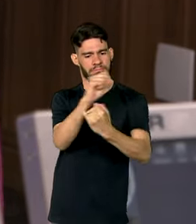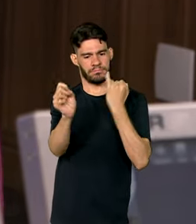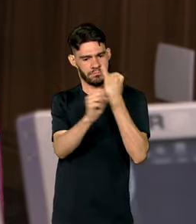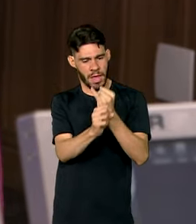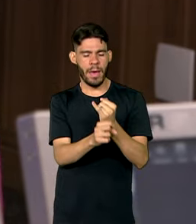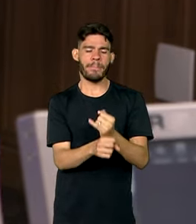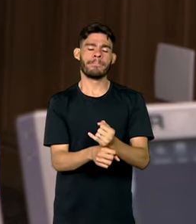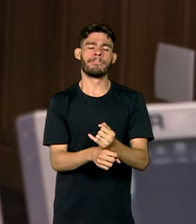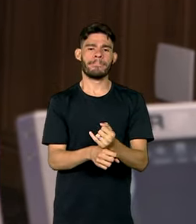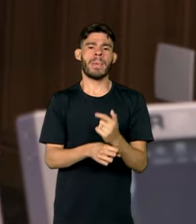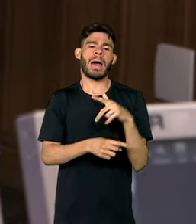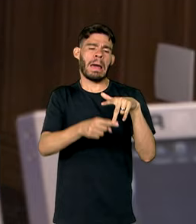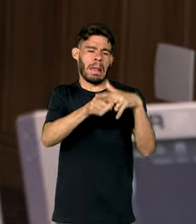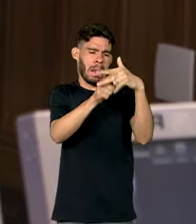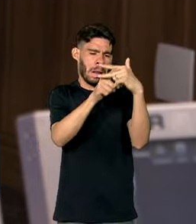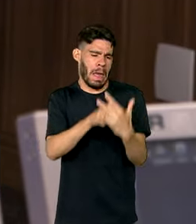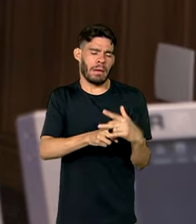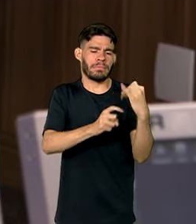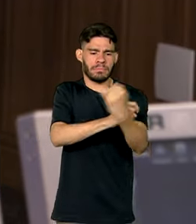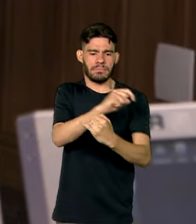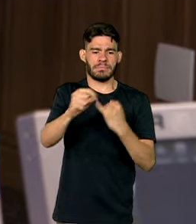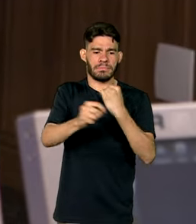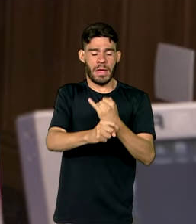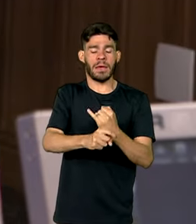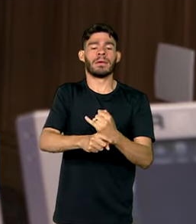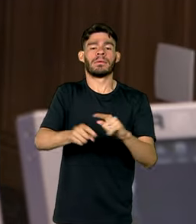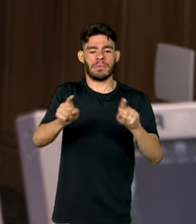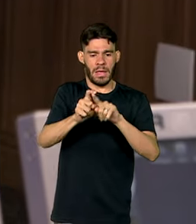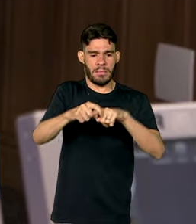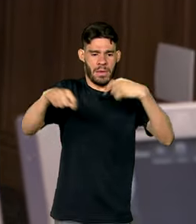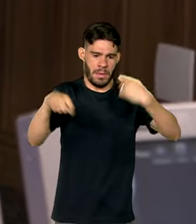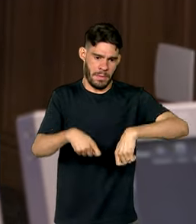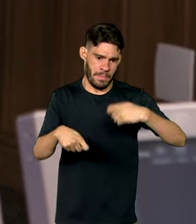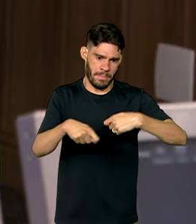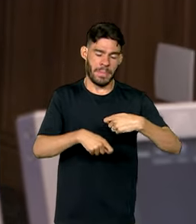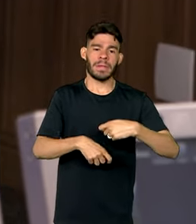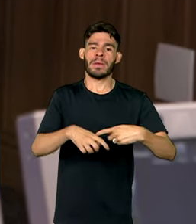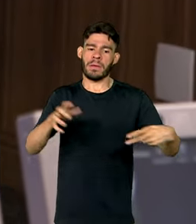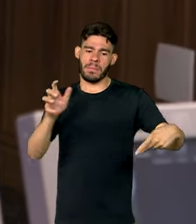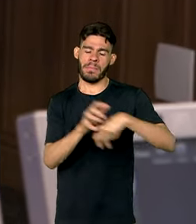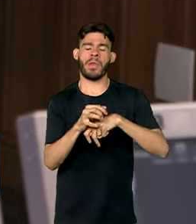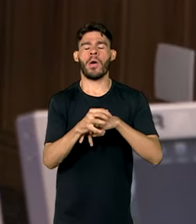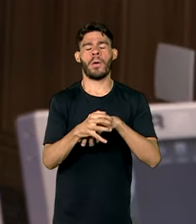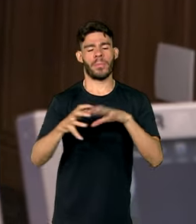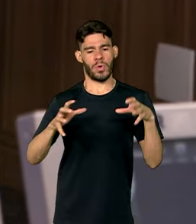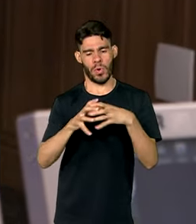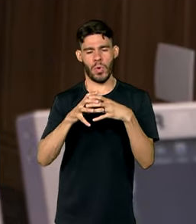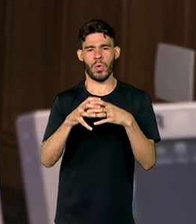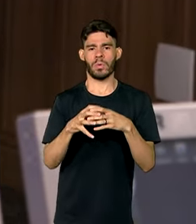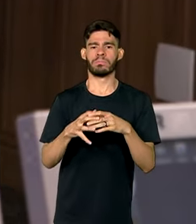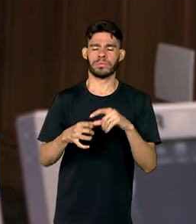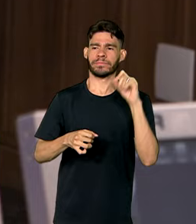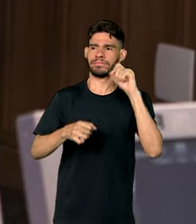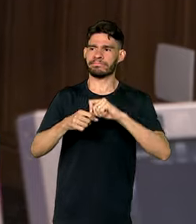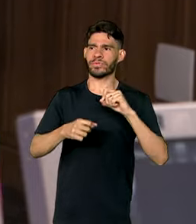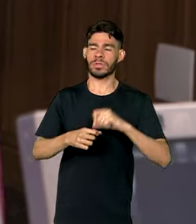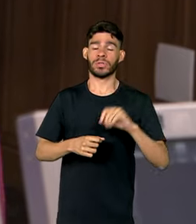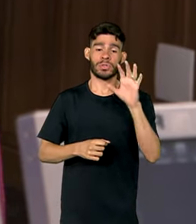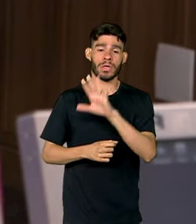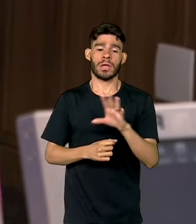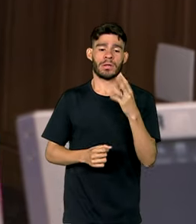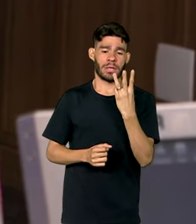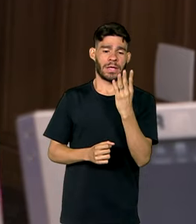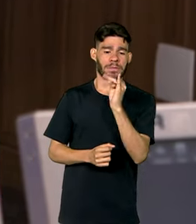ela manter a internet e tudo isso depende também da execução dos próprios entes né então no geral a gente tem já 3